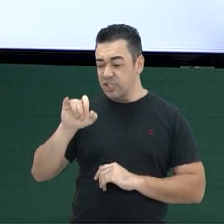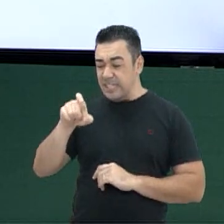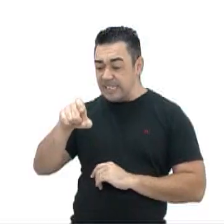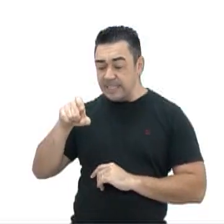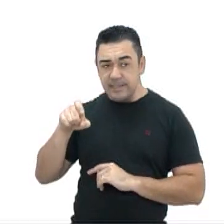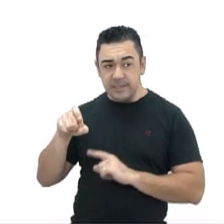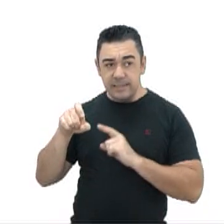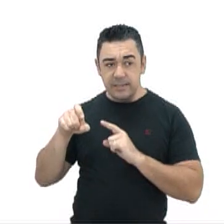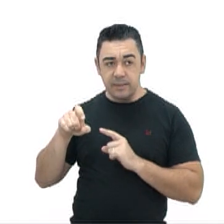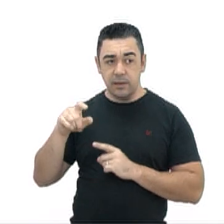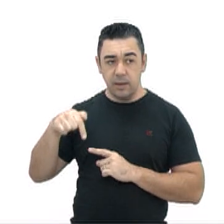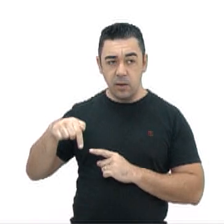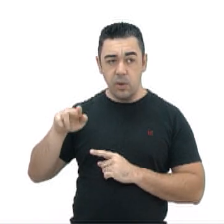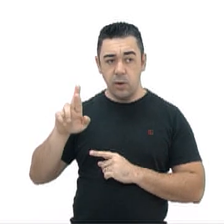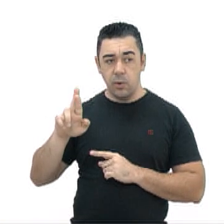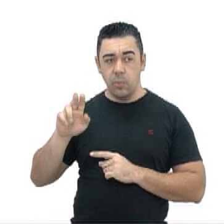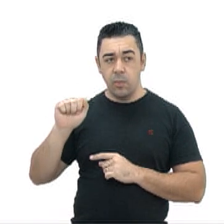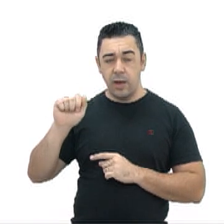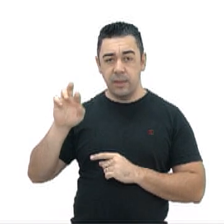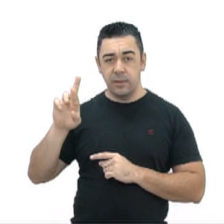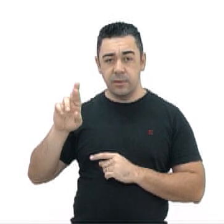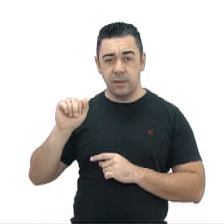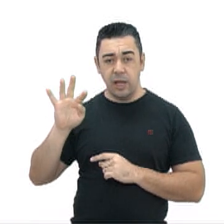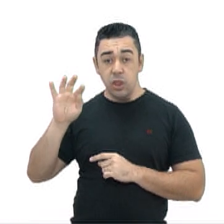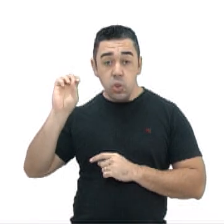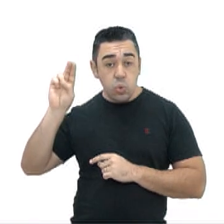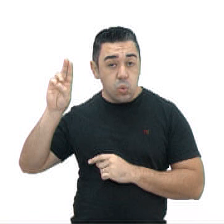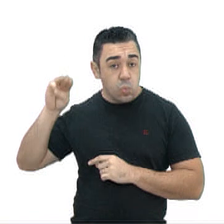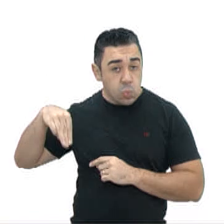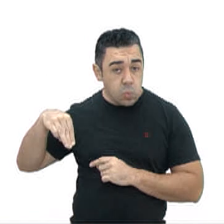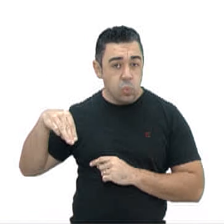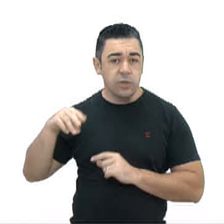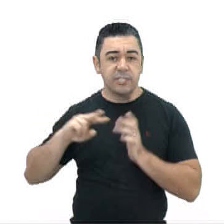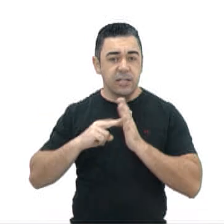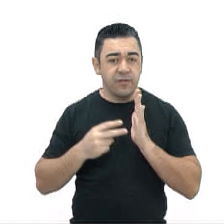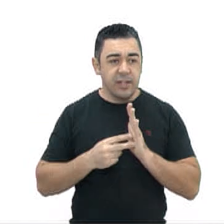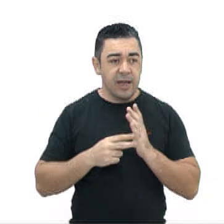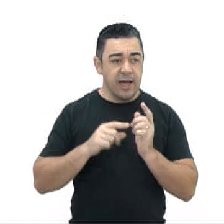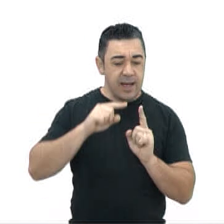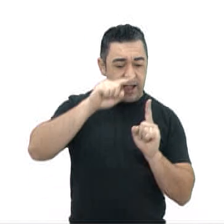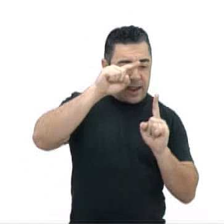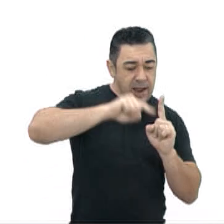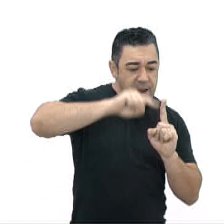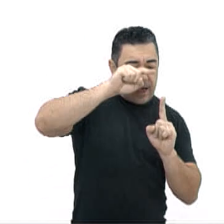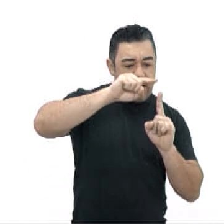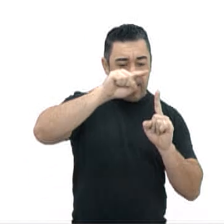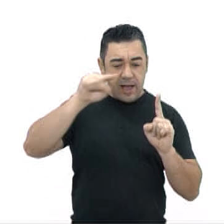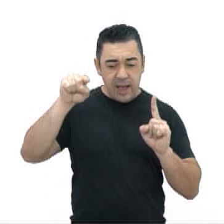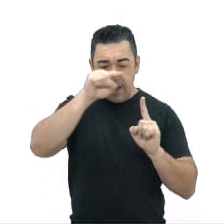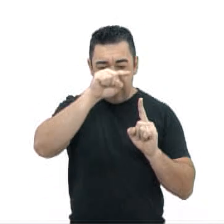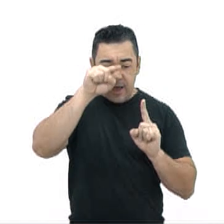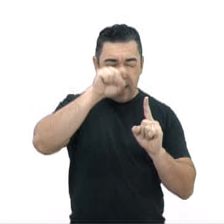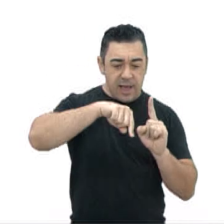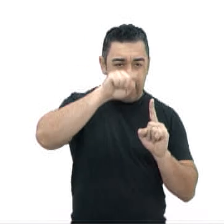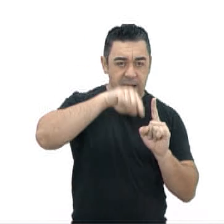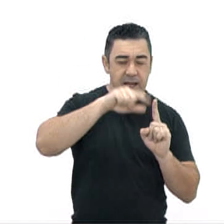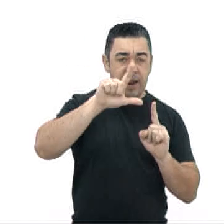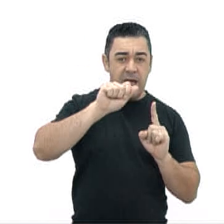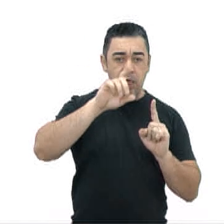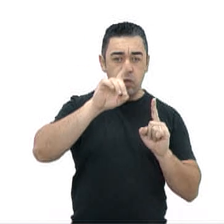os lados de um quadrado, ok? Bom, radix quadratum